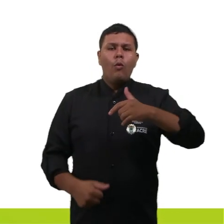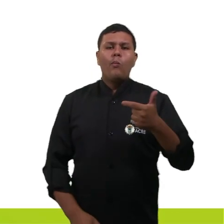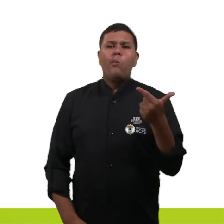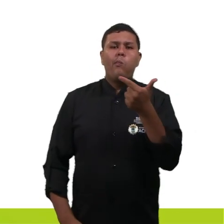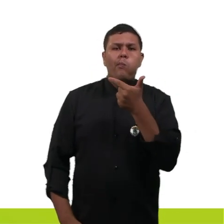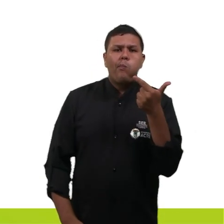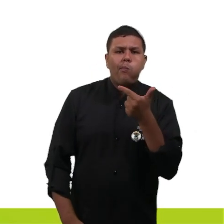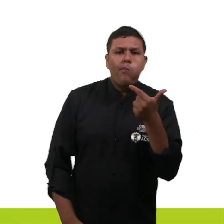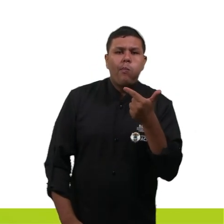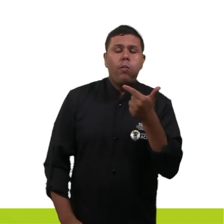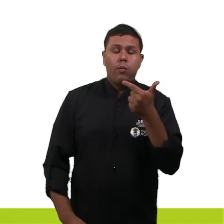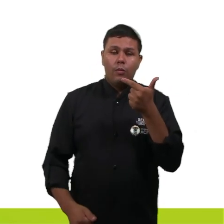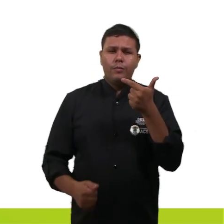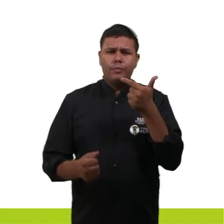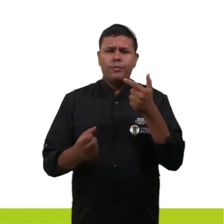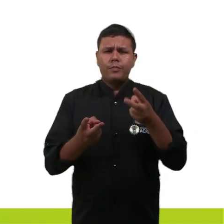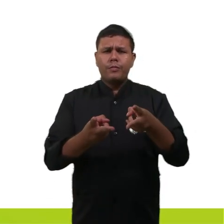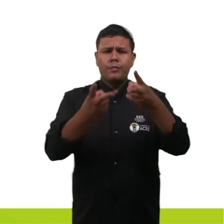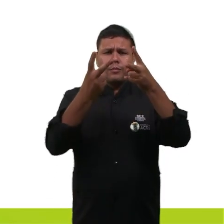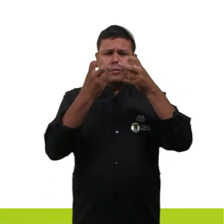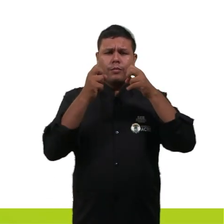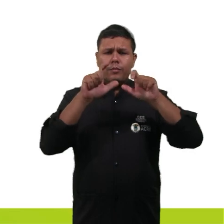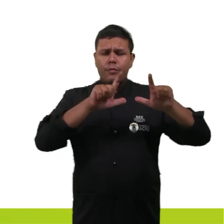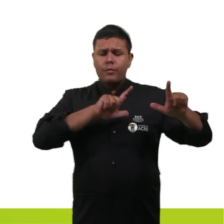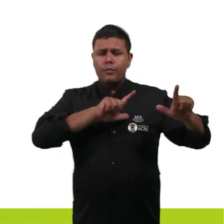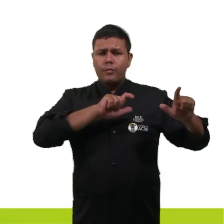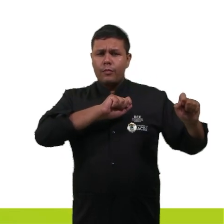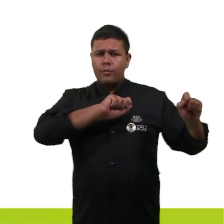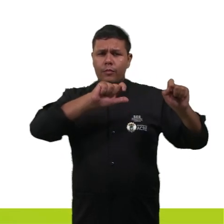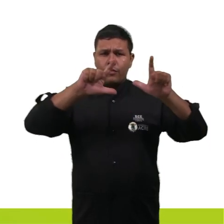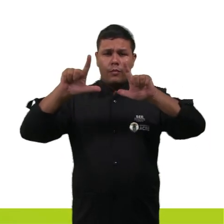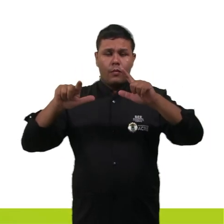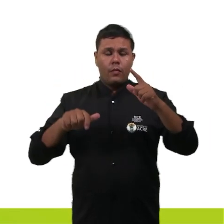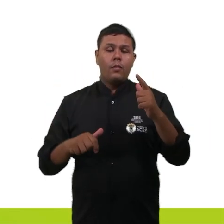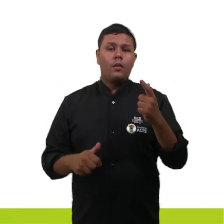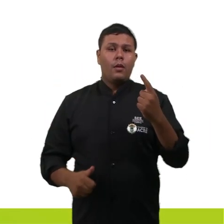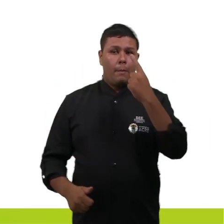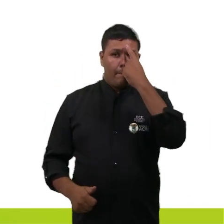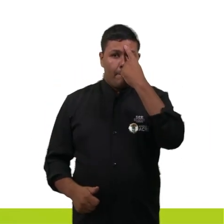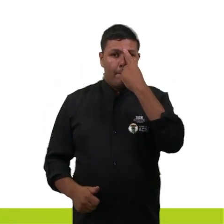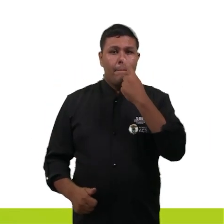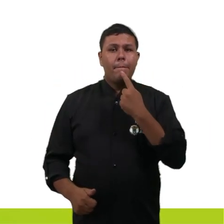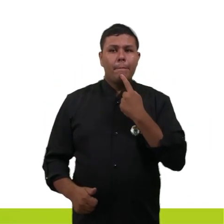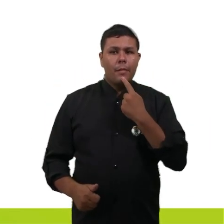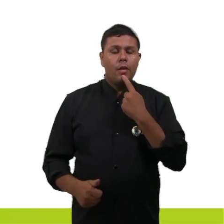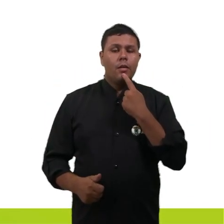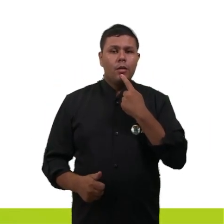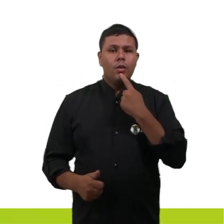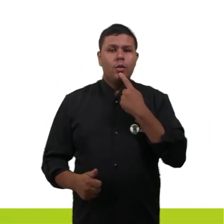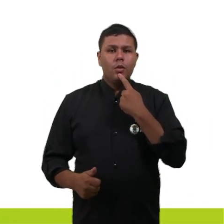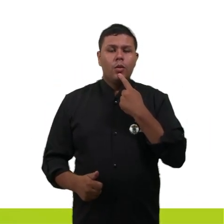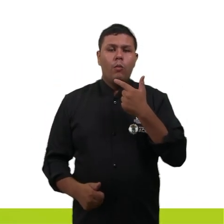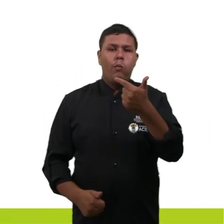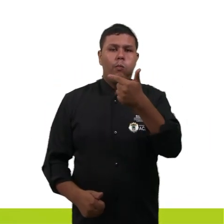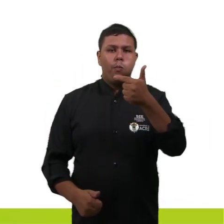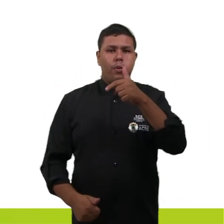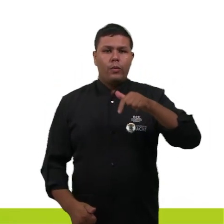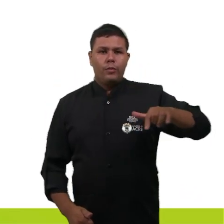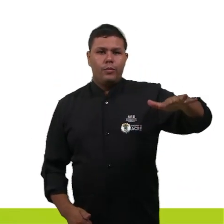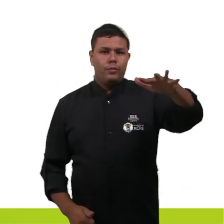que vocês vejam aqui comigo na tela o texto que diz o seguinte: o setor secundário, ele